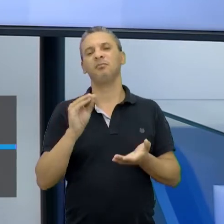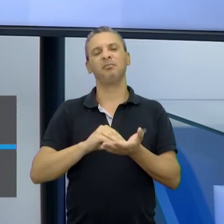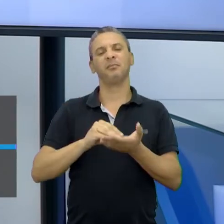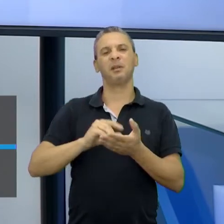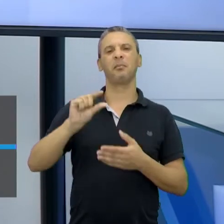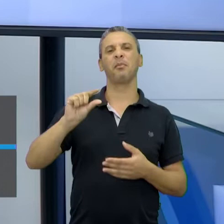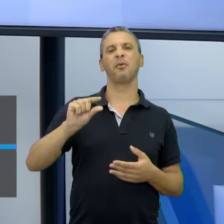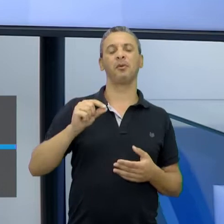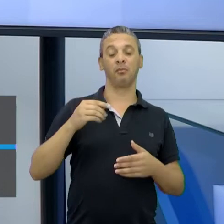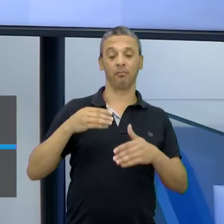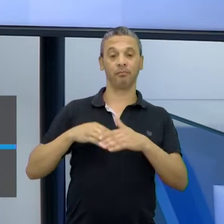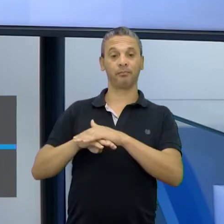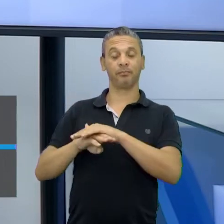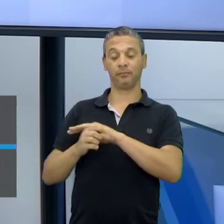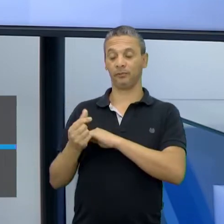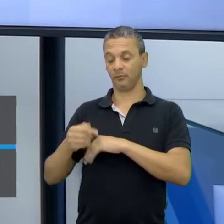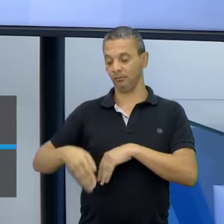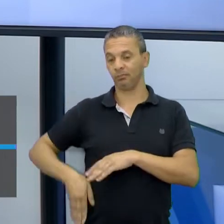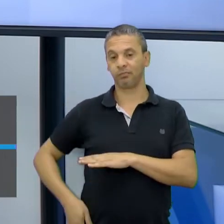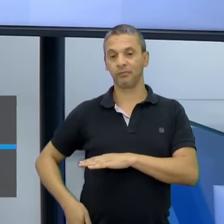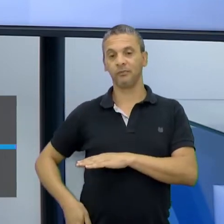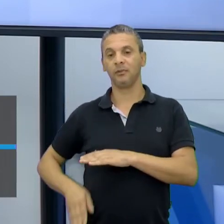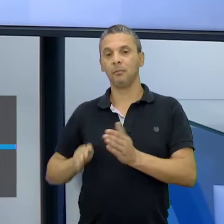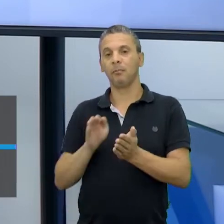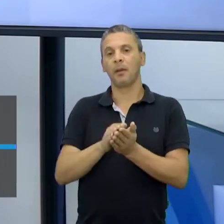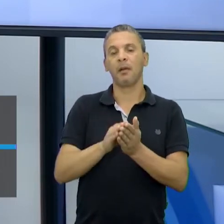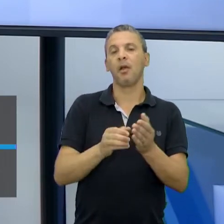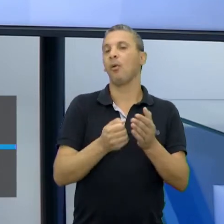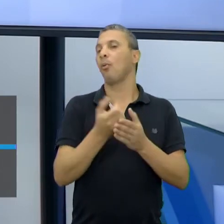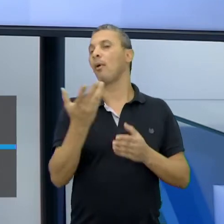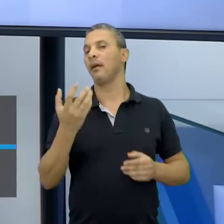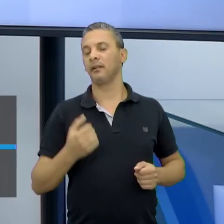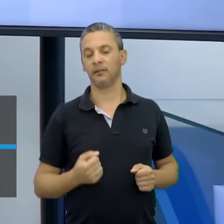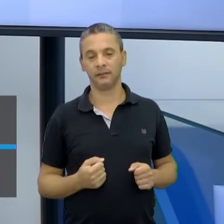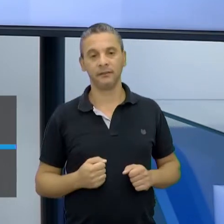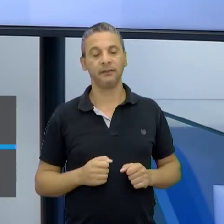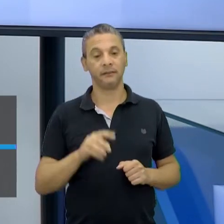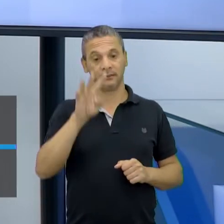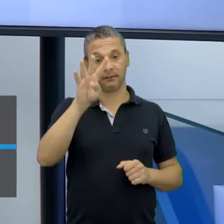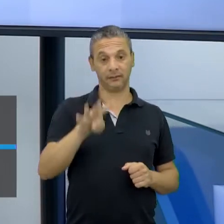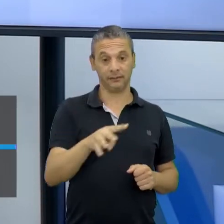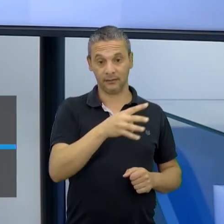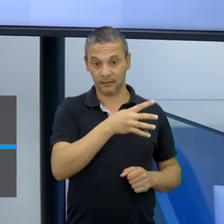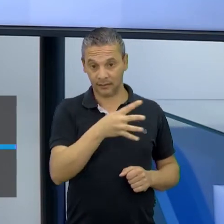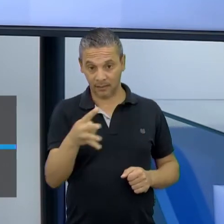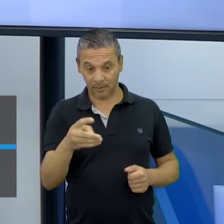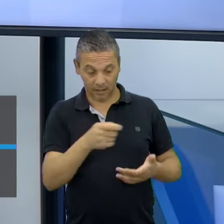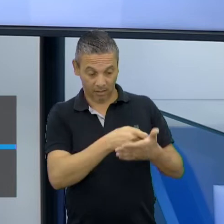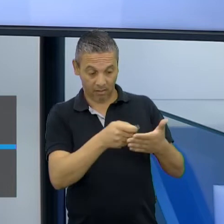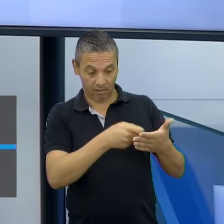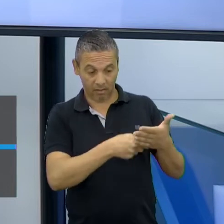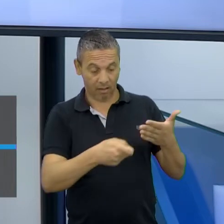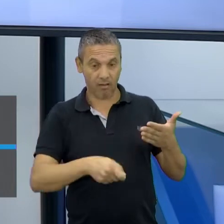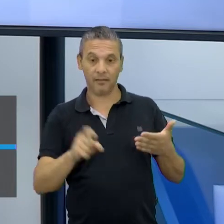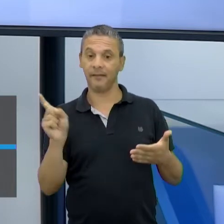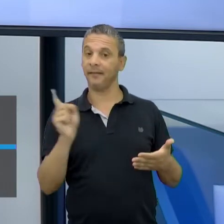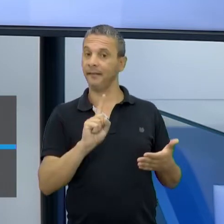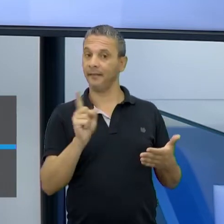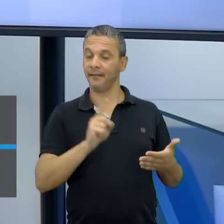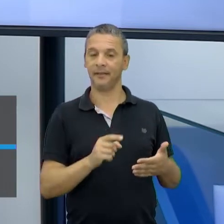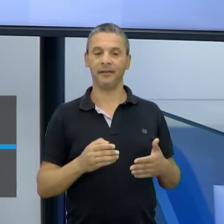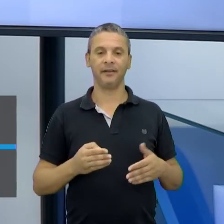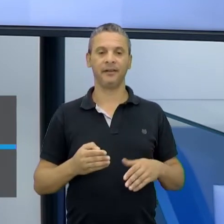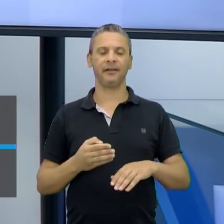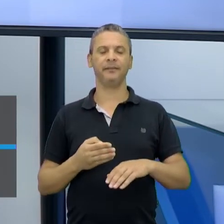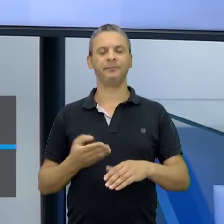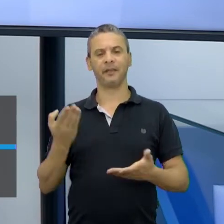poderia guardar. Então, nós vamos fazer essa reflexão aí. E essa tabela a gente não vai fazer no diário de bordo da gente. A gente está acostumado